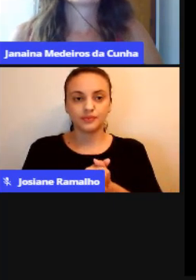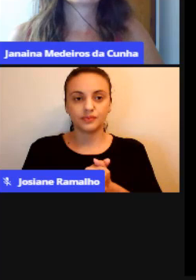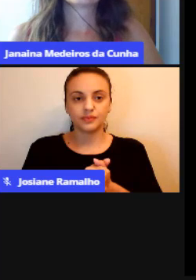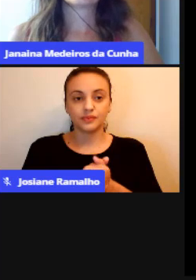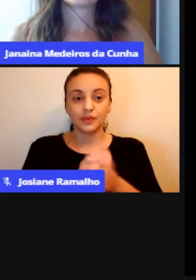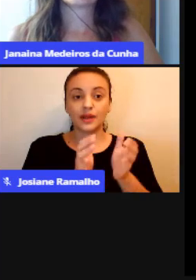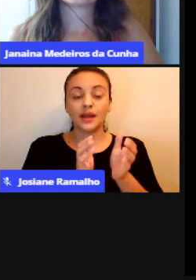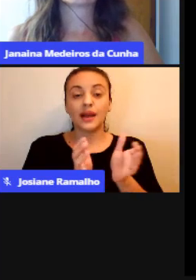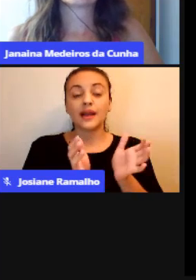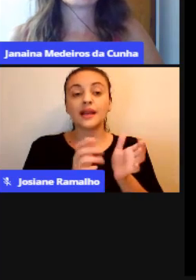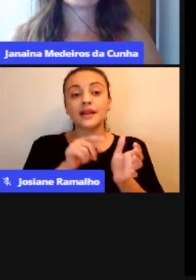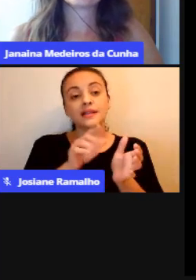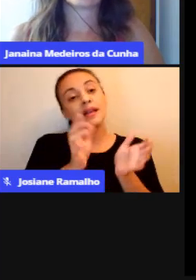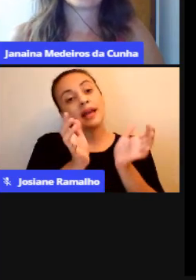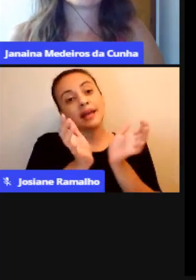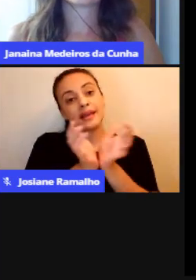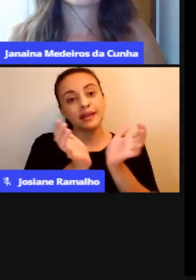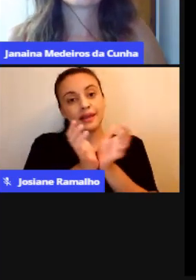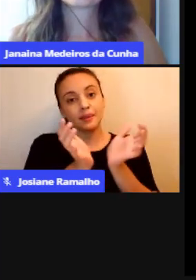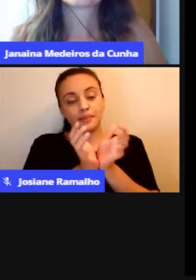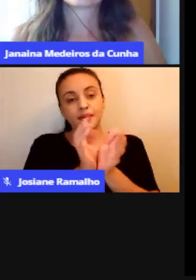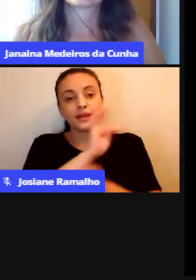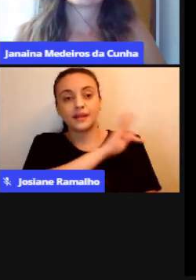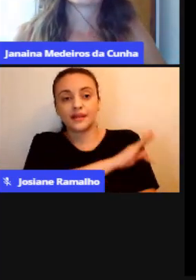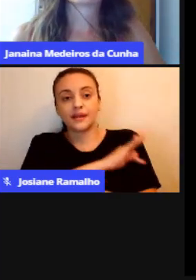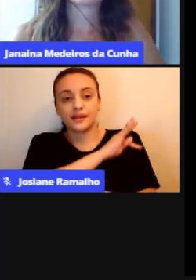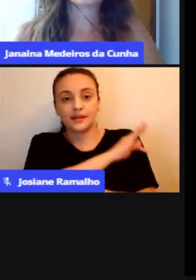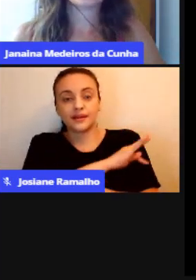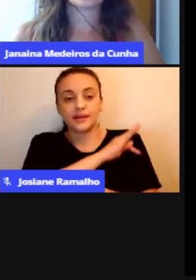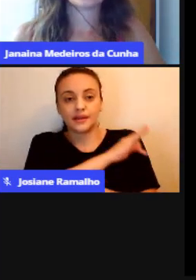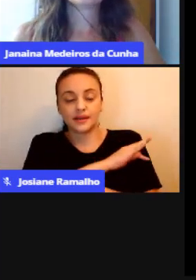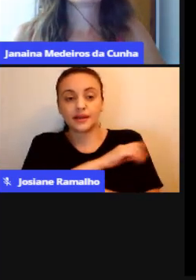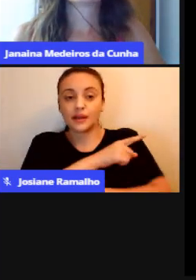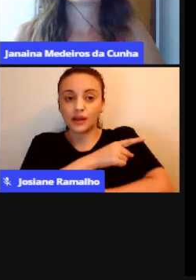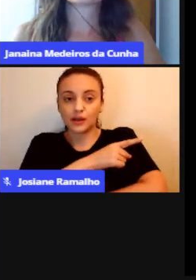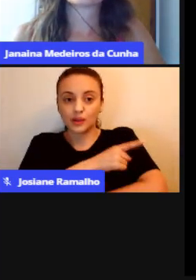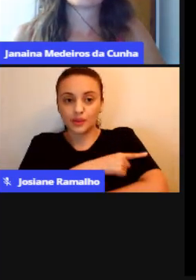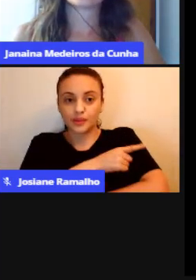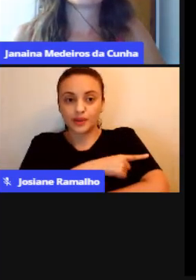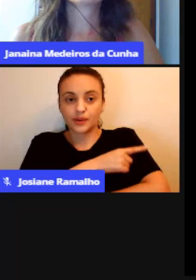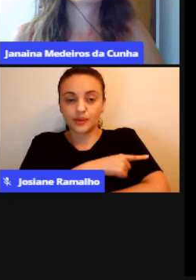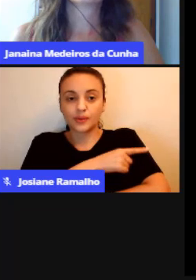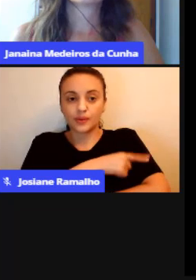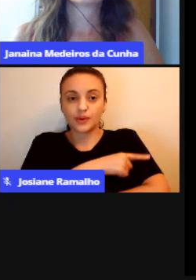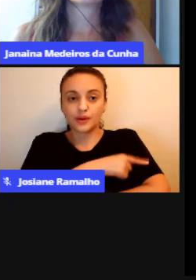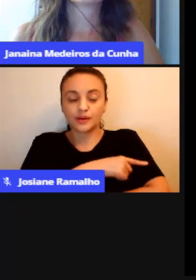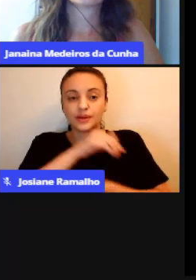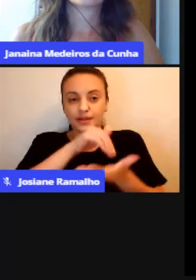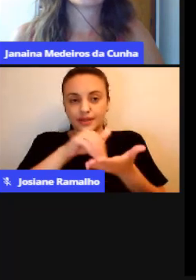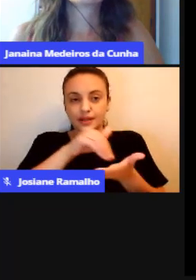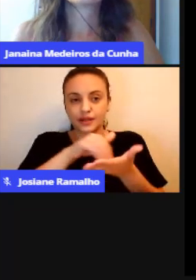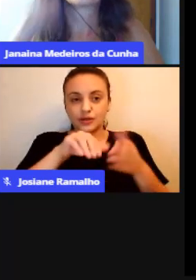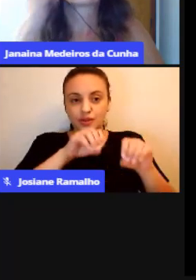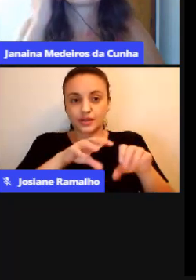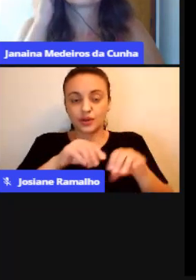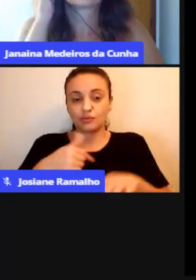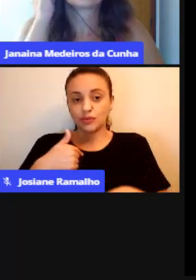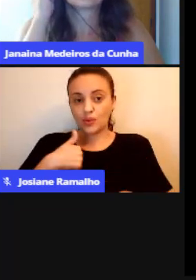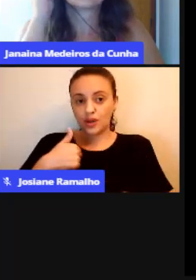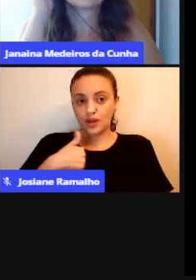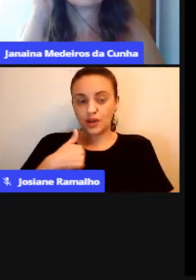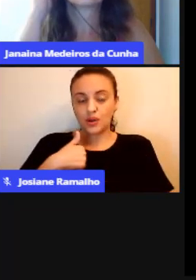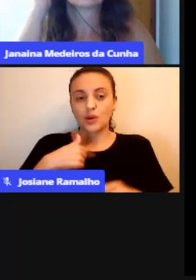Essa aqui é a equipe técnica do primeiro ano da CEMED, que sou eu, a